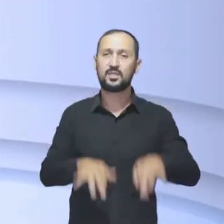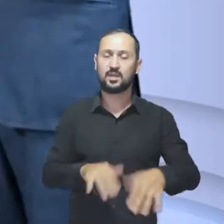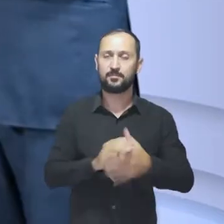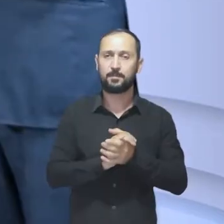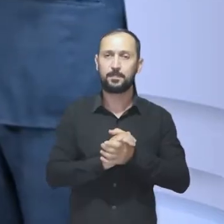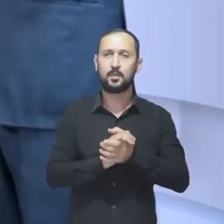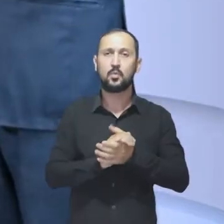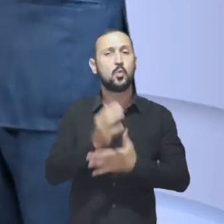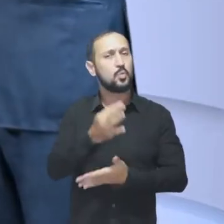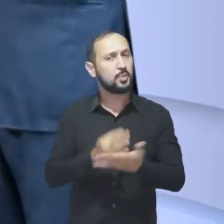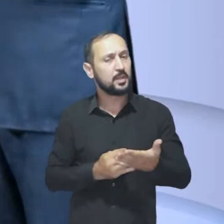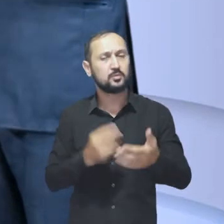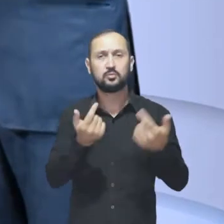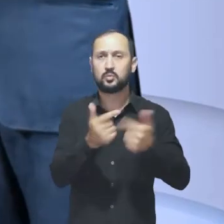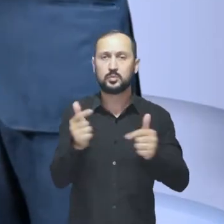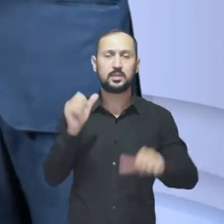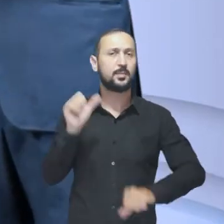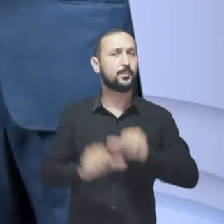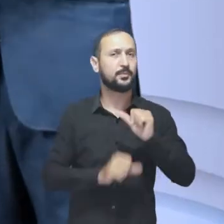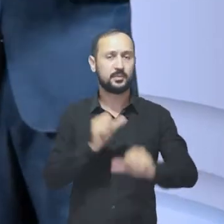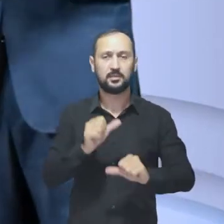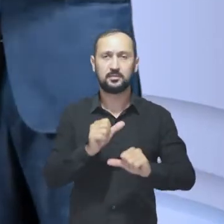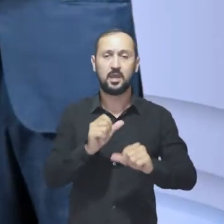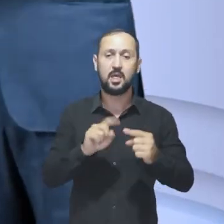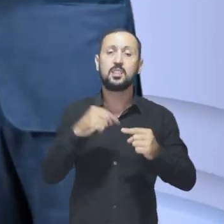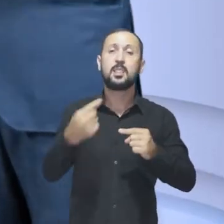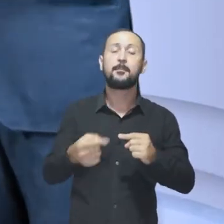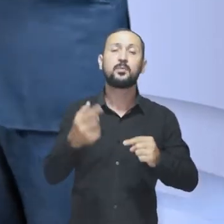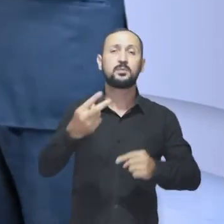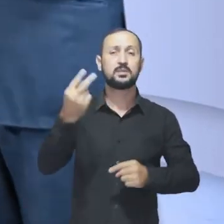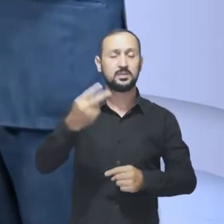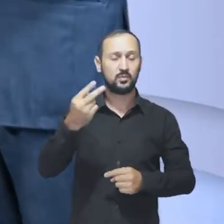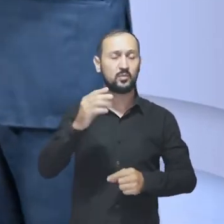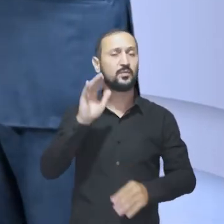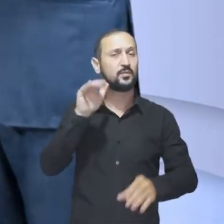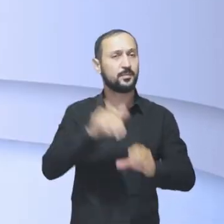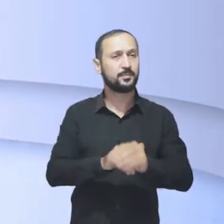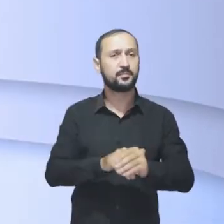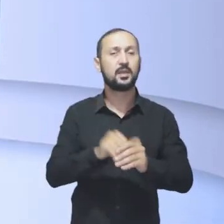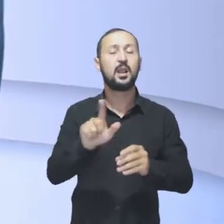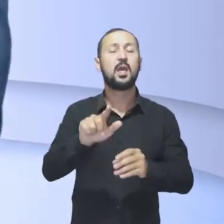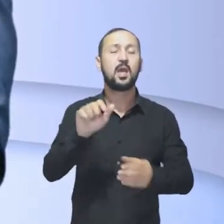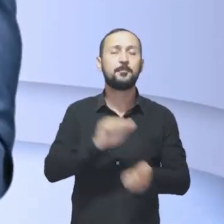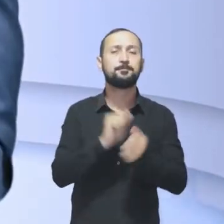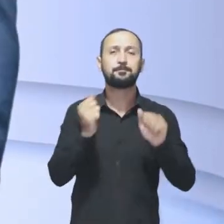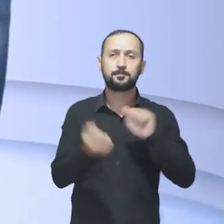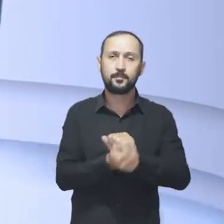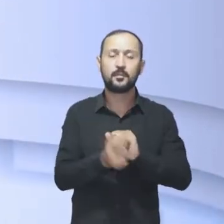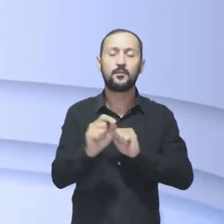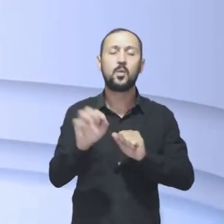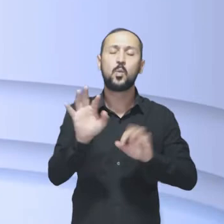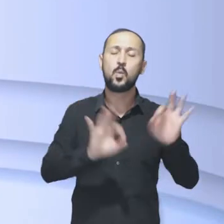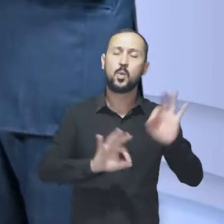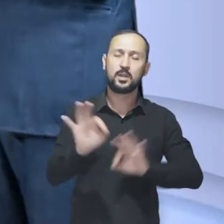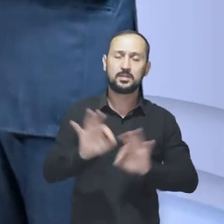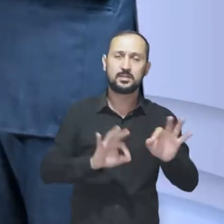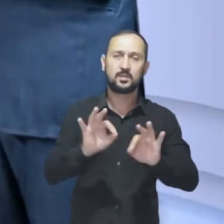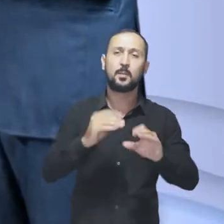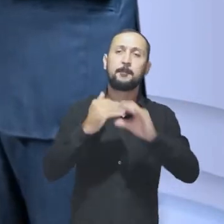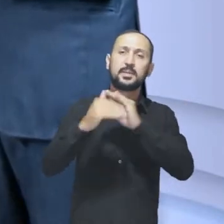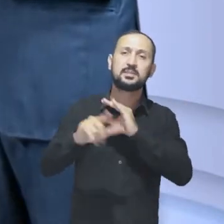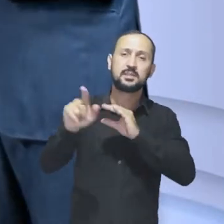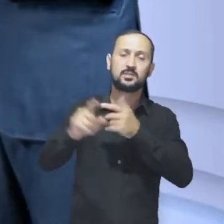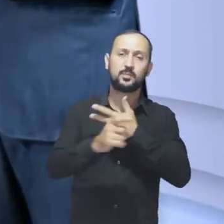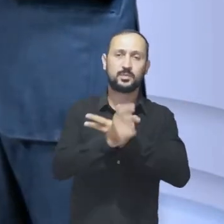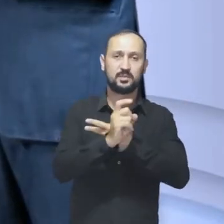que aí exerce a prerrogativa de sanção ou de veto parcial ou de veto total. E aí, de